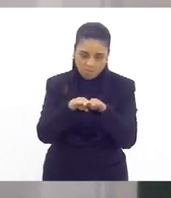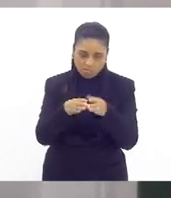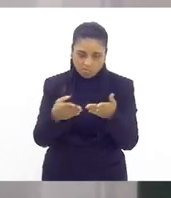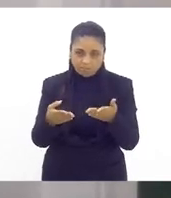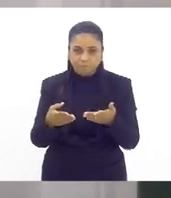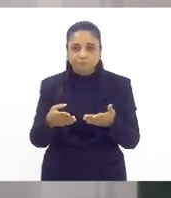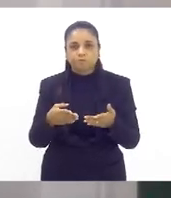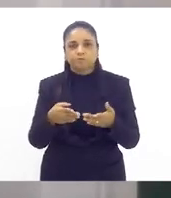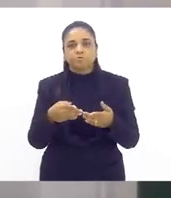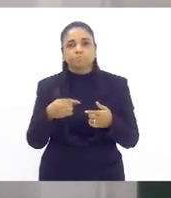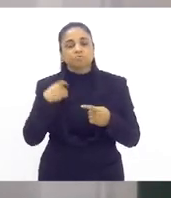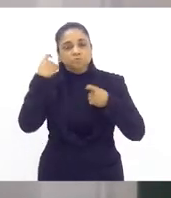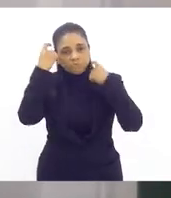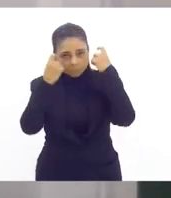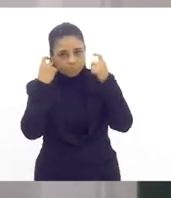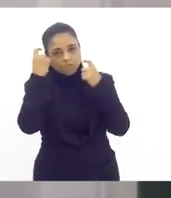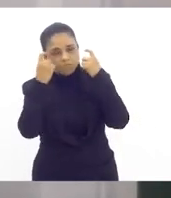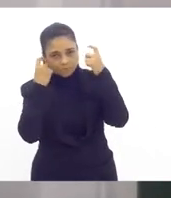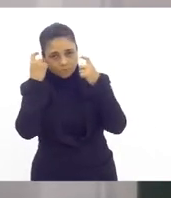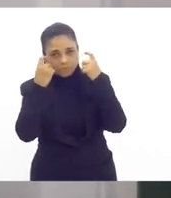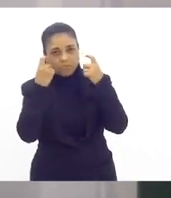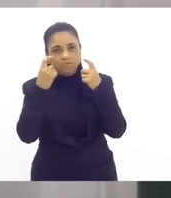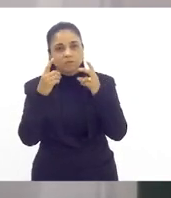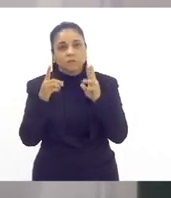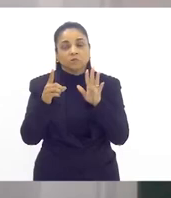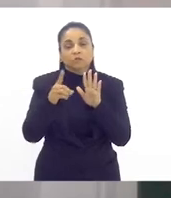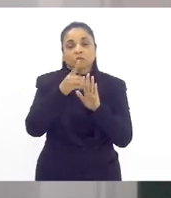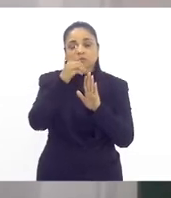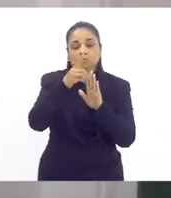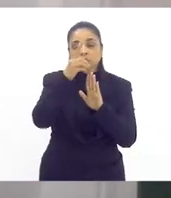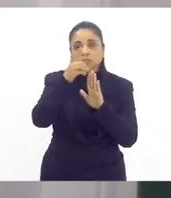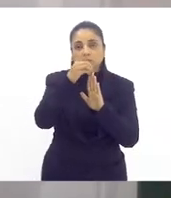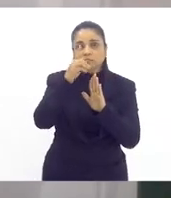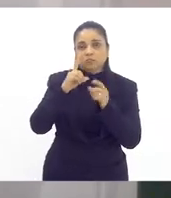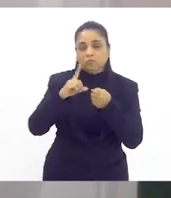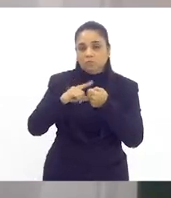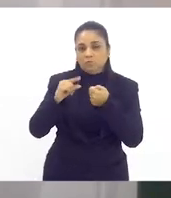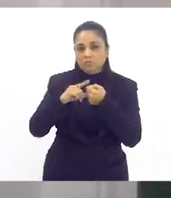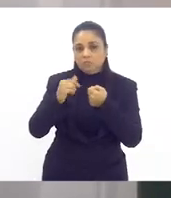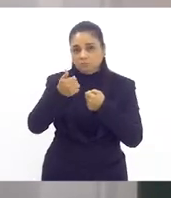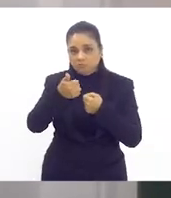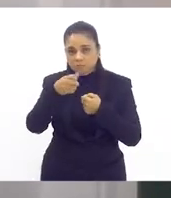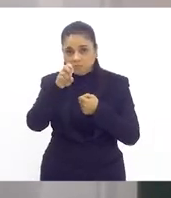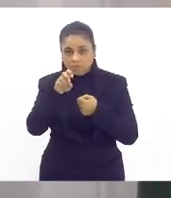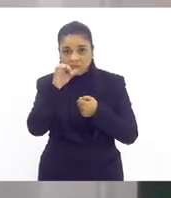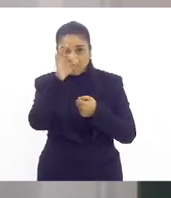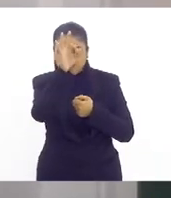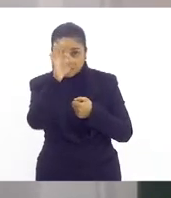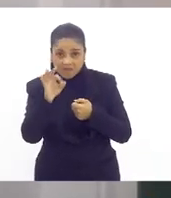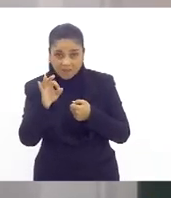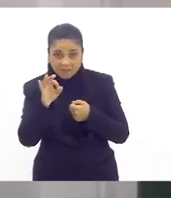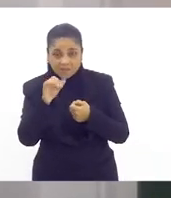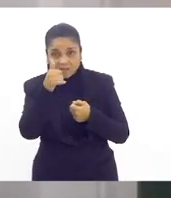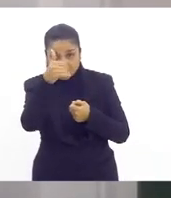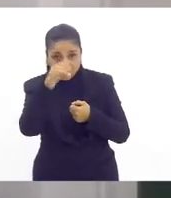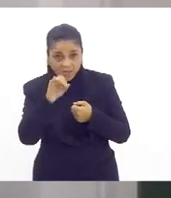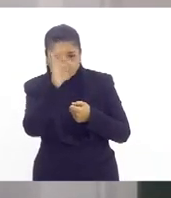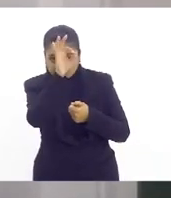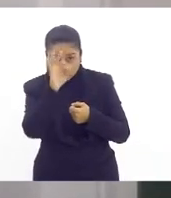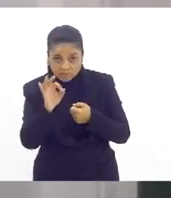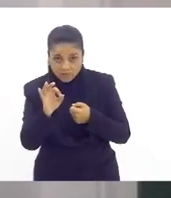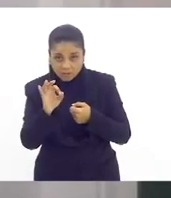mas não se preocupa um pouquinho o Decreto da forma que ele tá no artigo 15 Ele termina 10% para acessibilidade